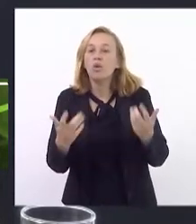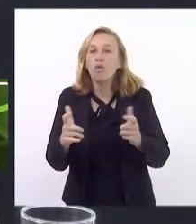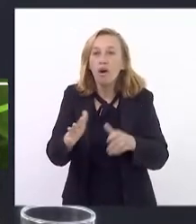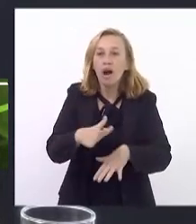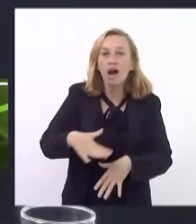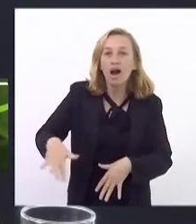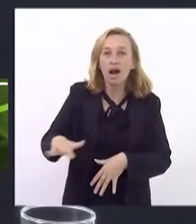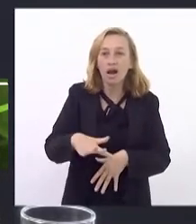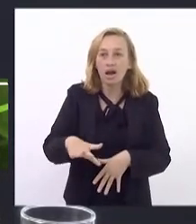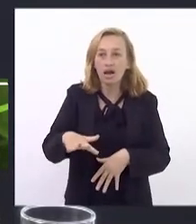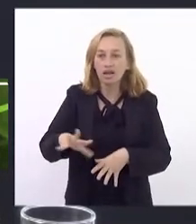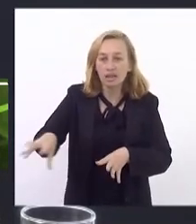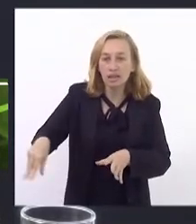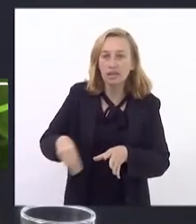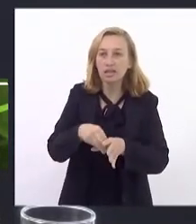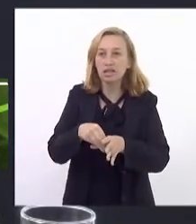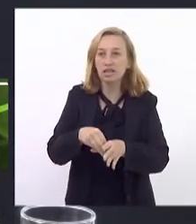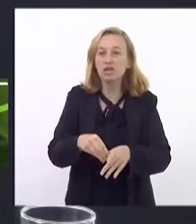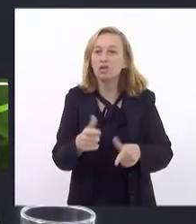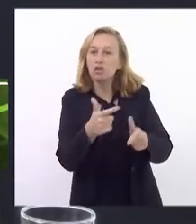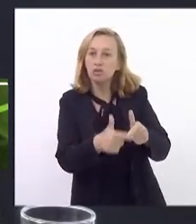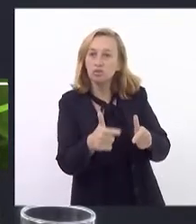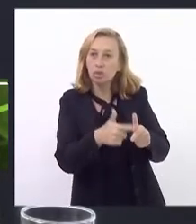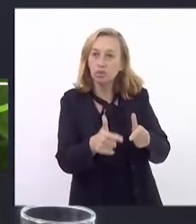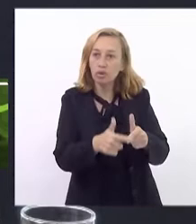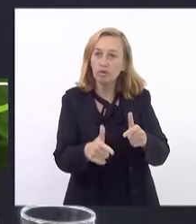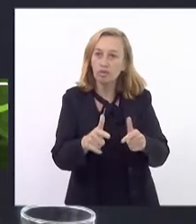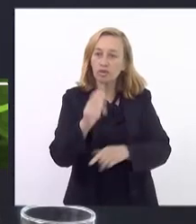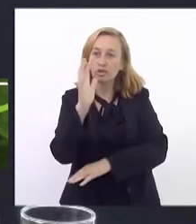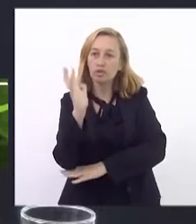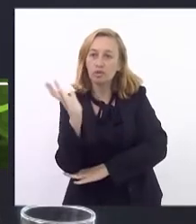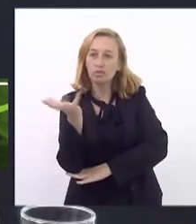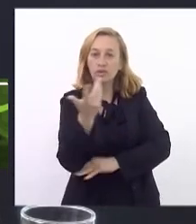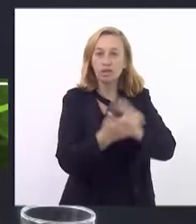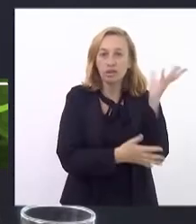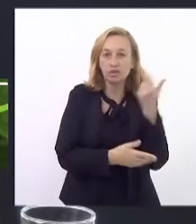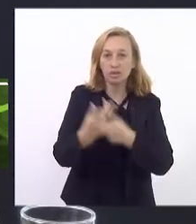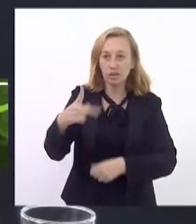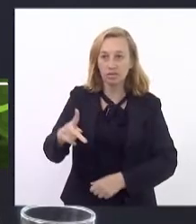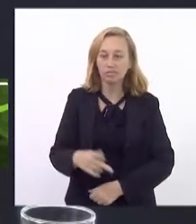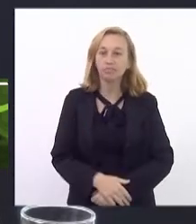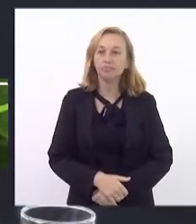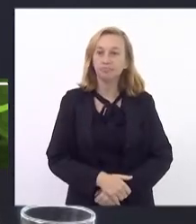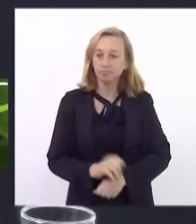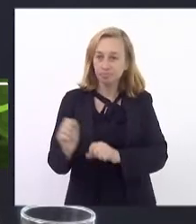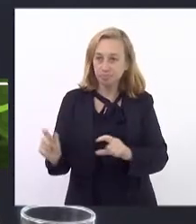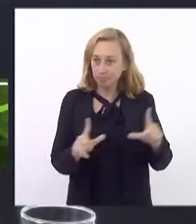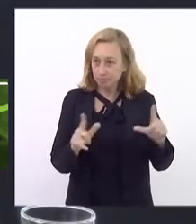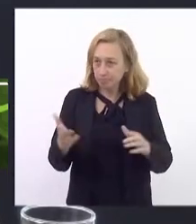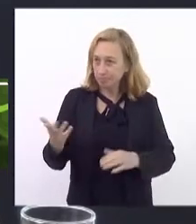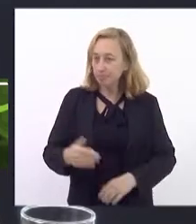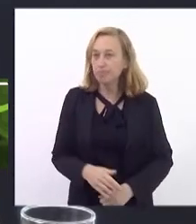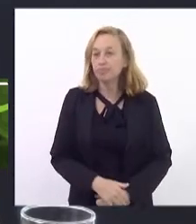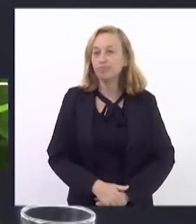está inserido, né? E os problemas da questão ambiental dele. Pode passar, querido.